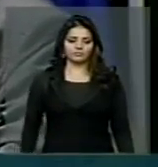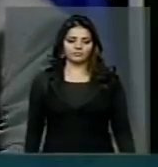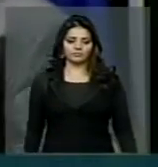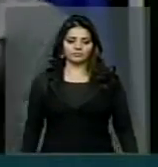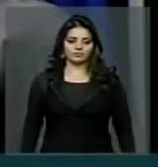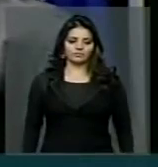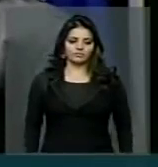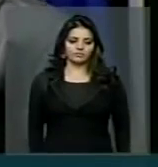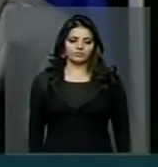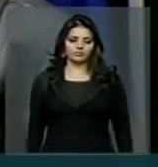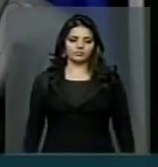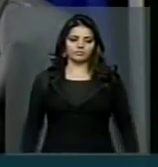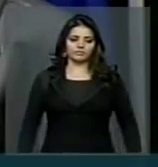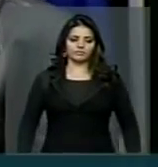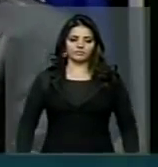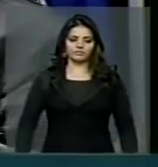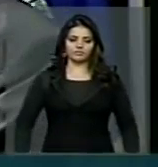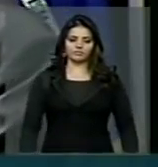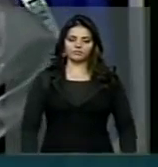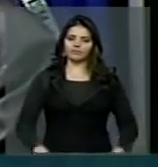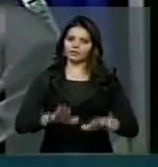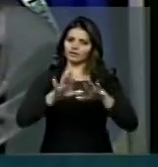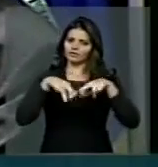essas sessões de homenagem